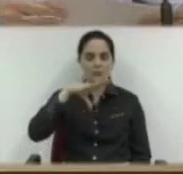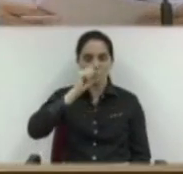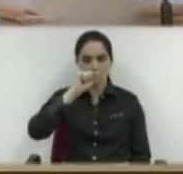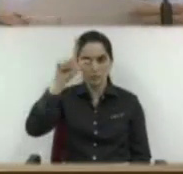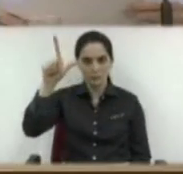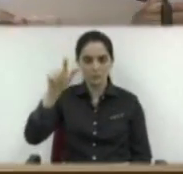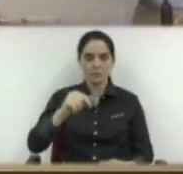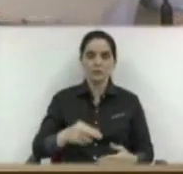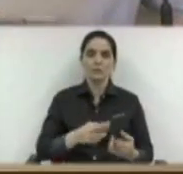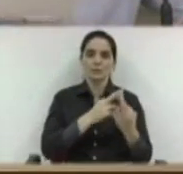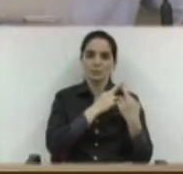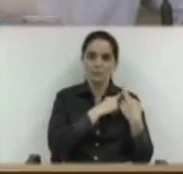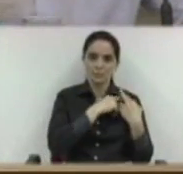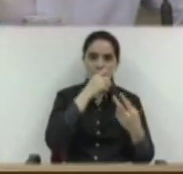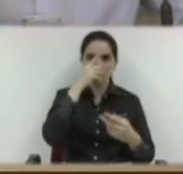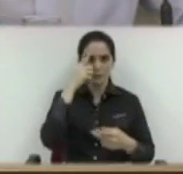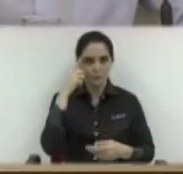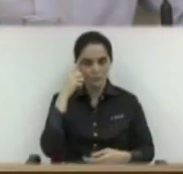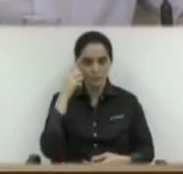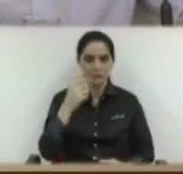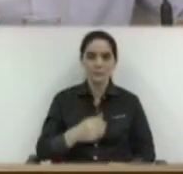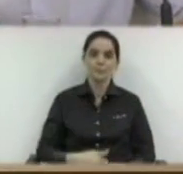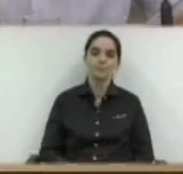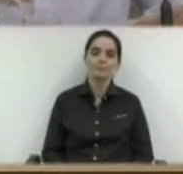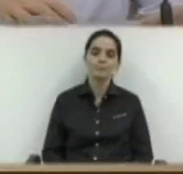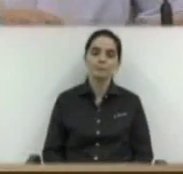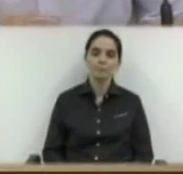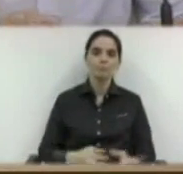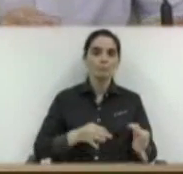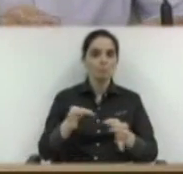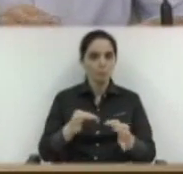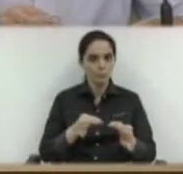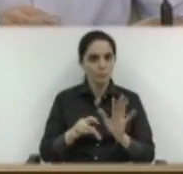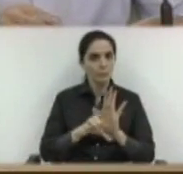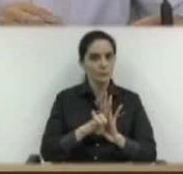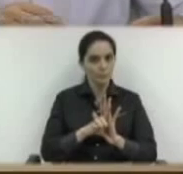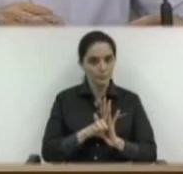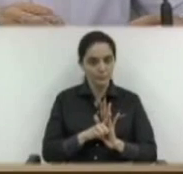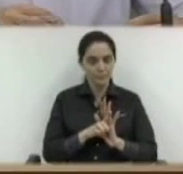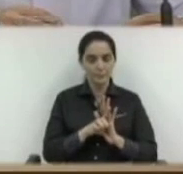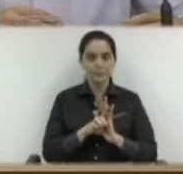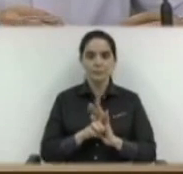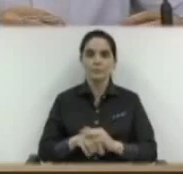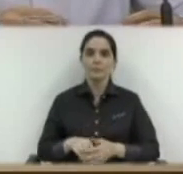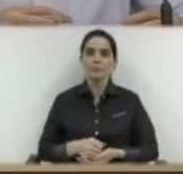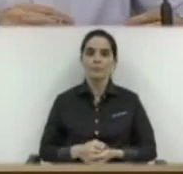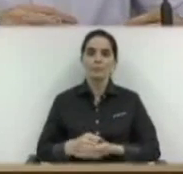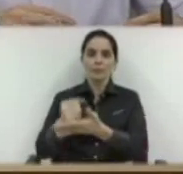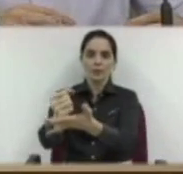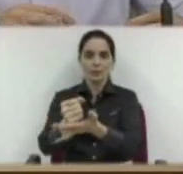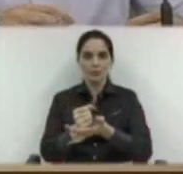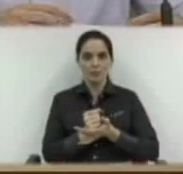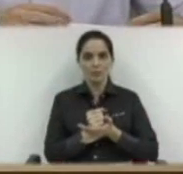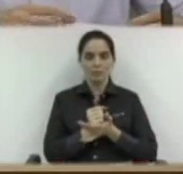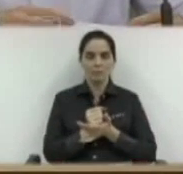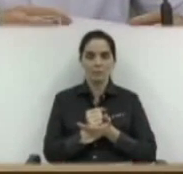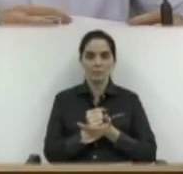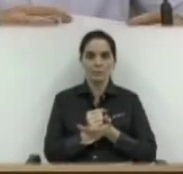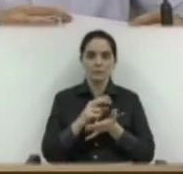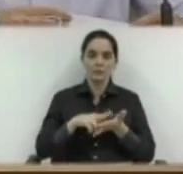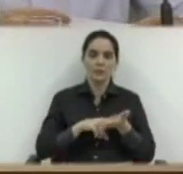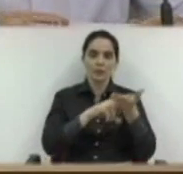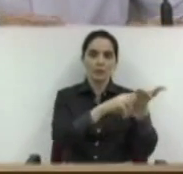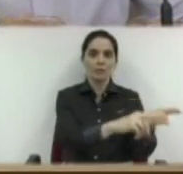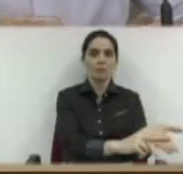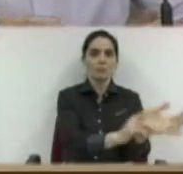Limeira. Autor, vereador Dr. Júlio César Pereira dos Santos. Projeto de lei número 253 é recebido pela mesa diretora